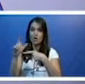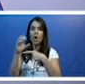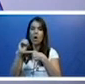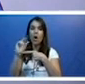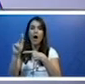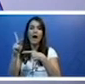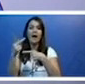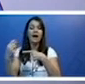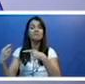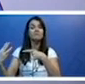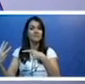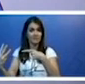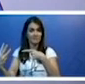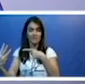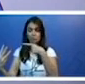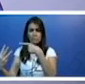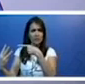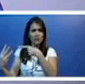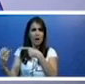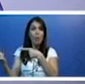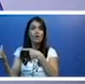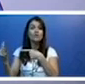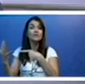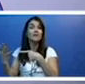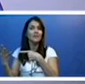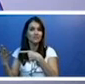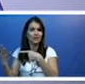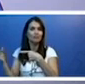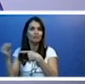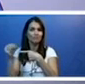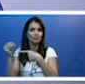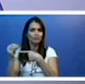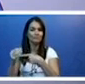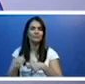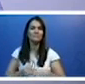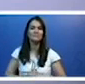esse 3 vai indicar a quantidade de hidroxilas aqui na fórmula.